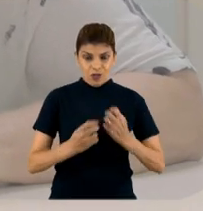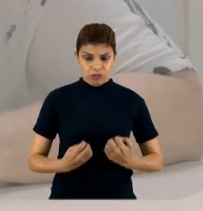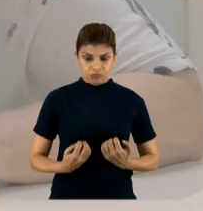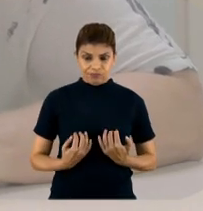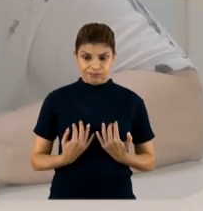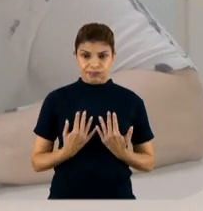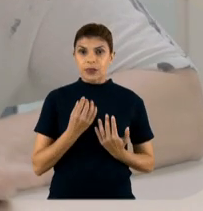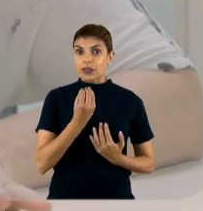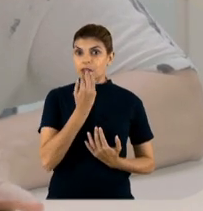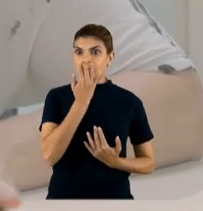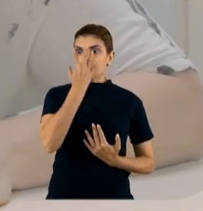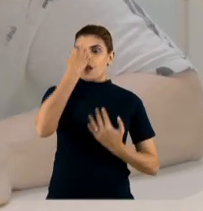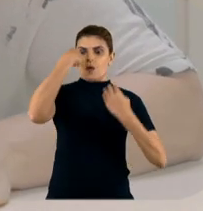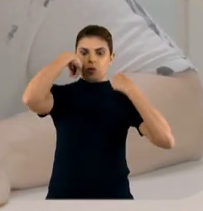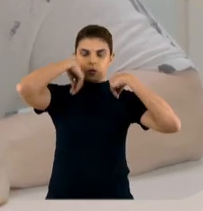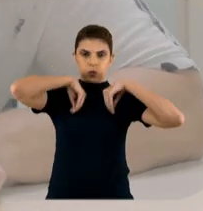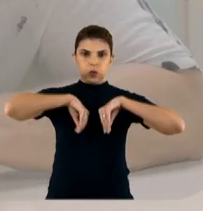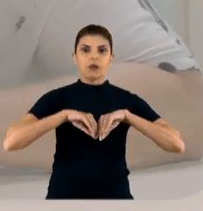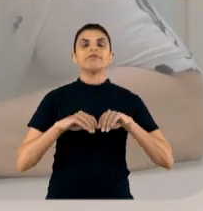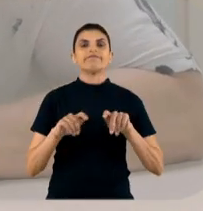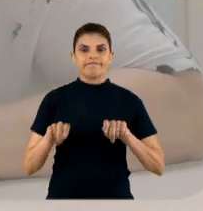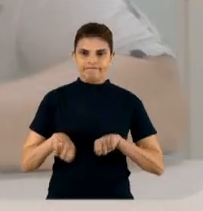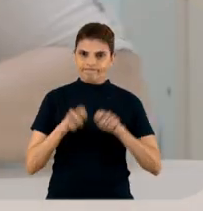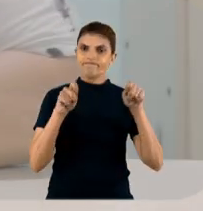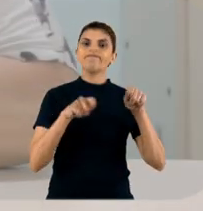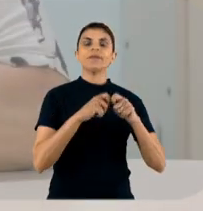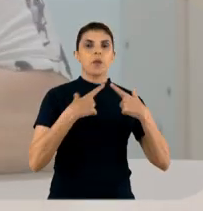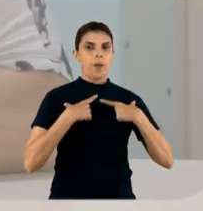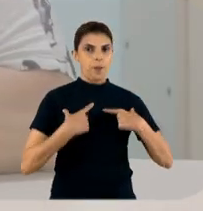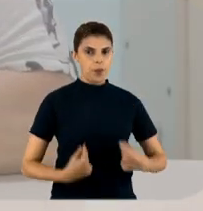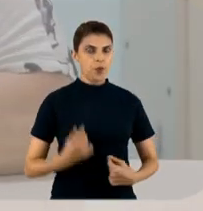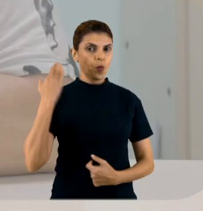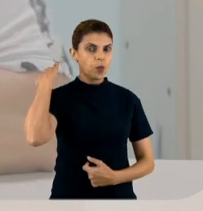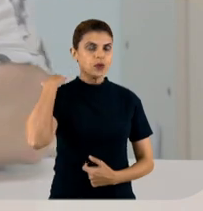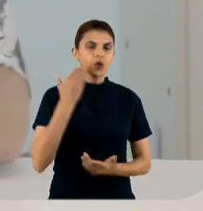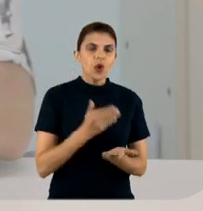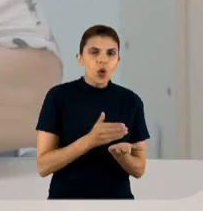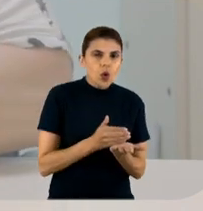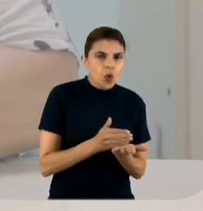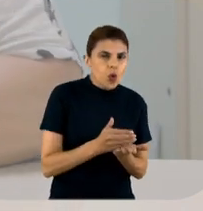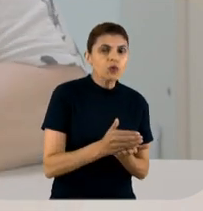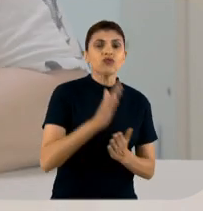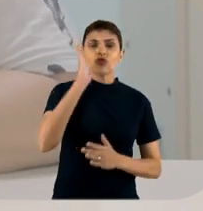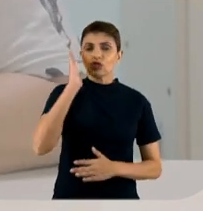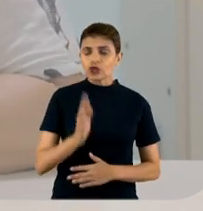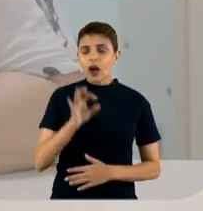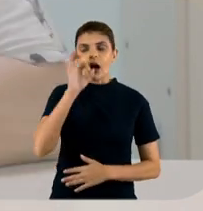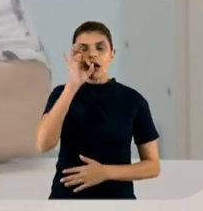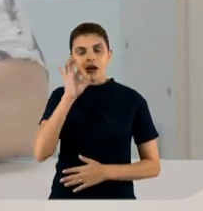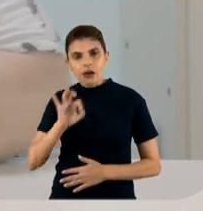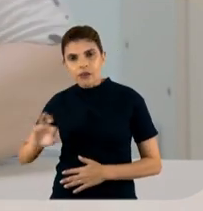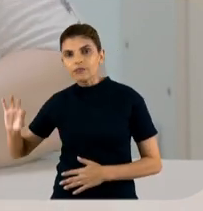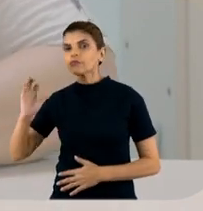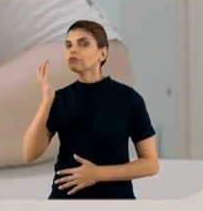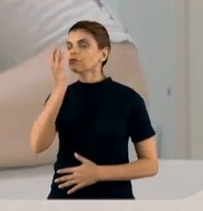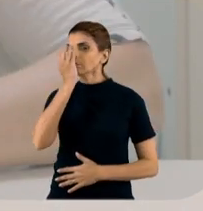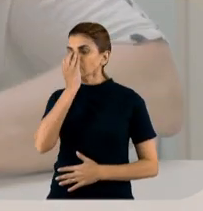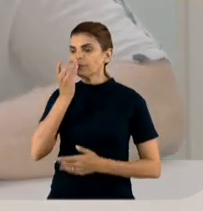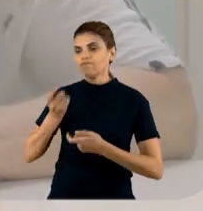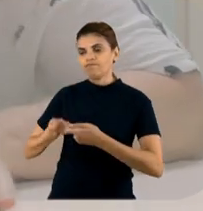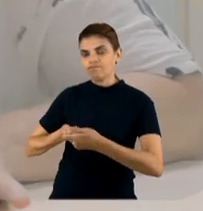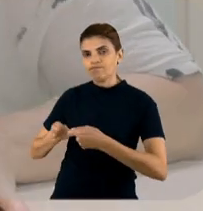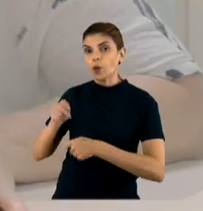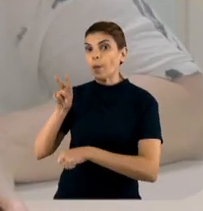pulmão então nessa situação é muito importante você desde o início que você inbou manter essa